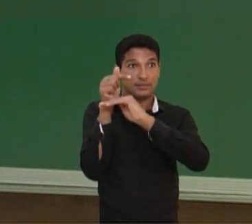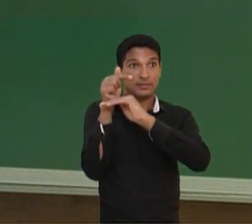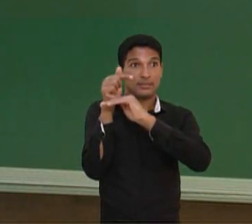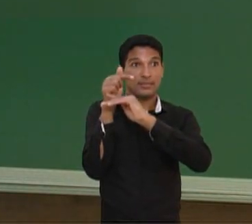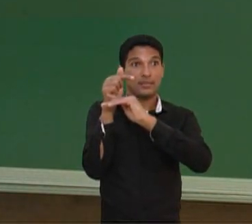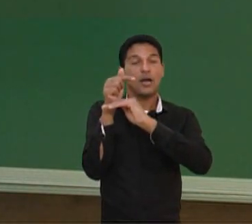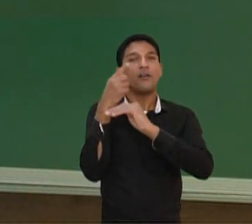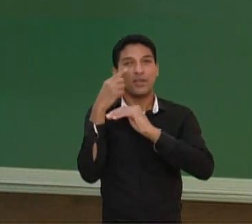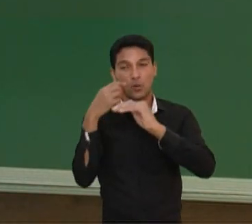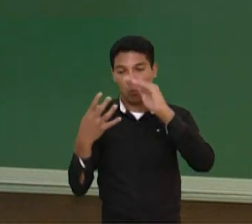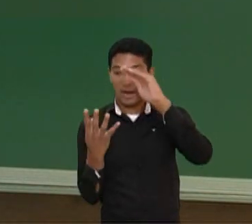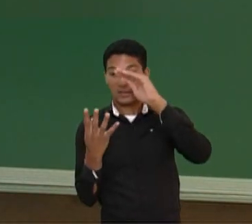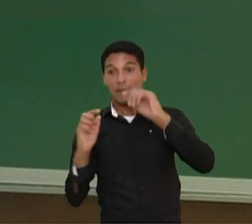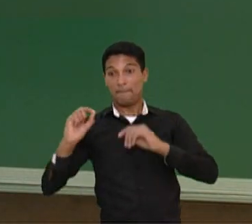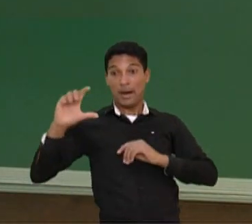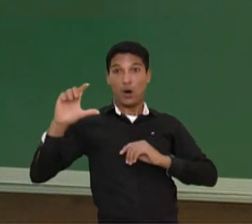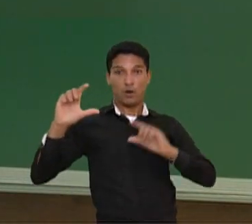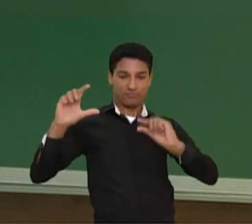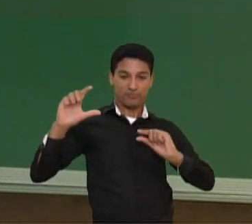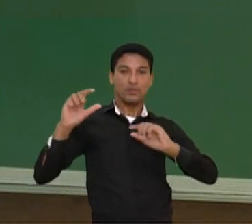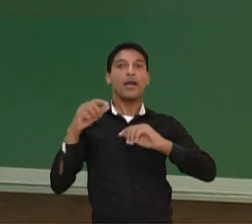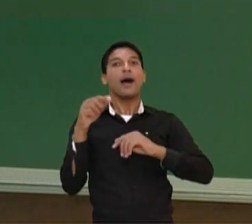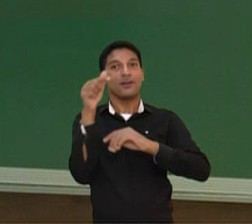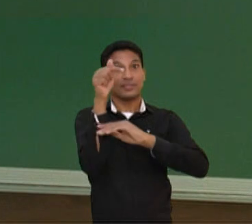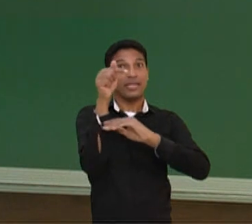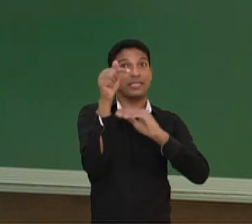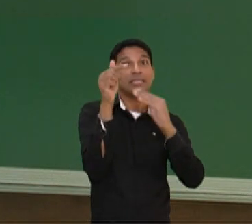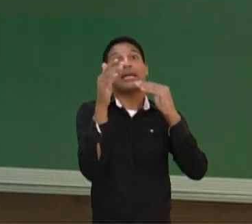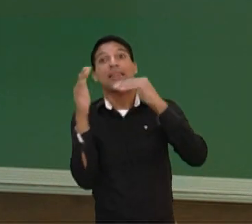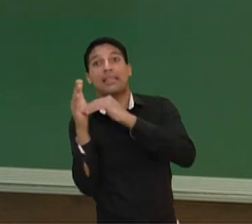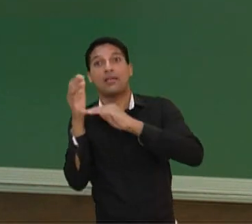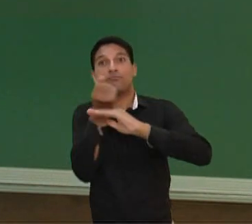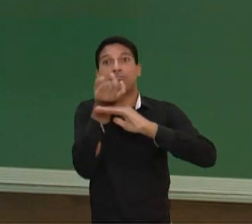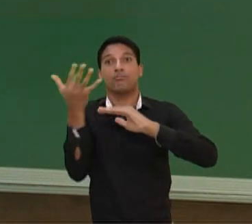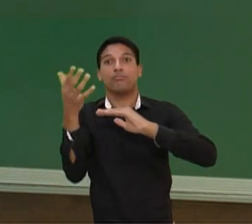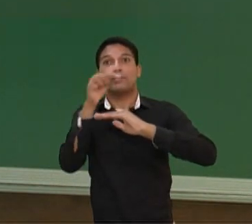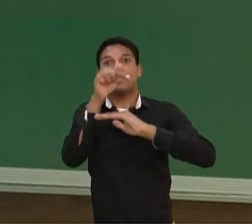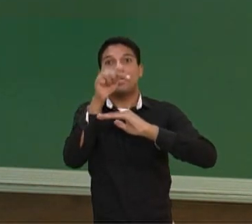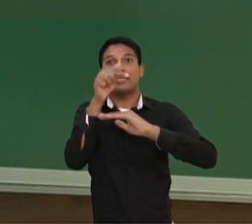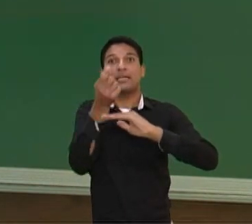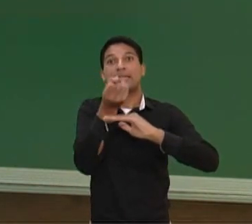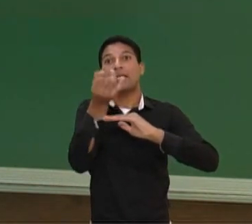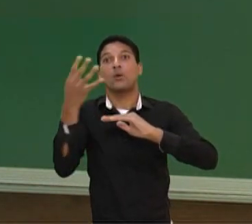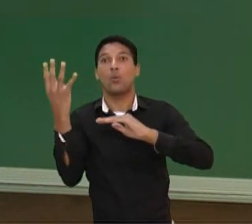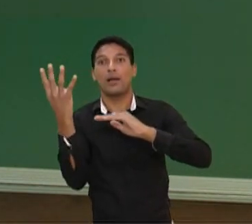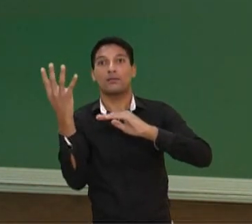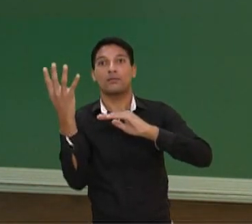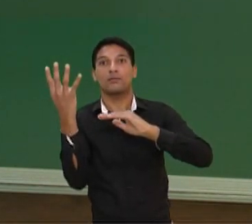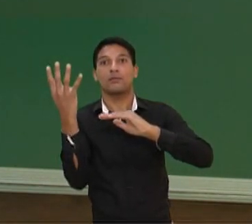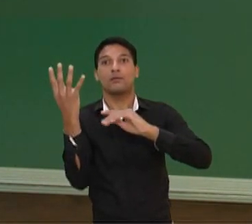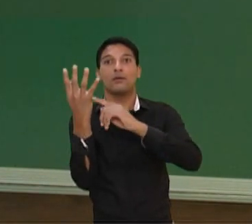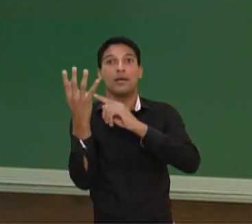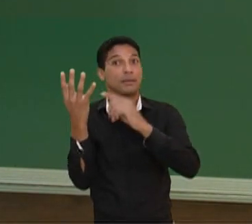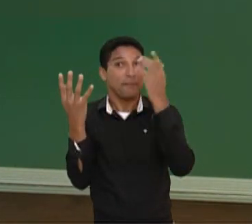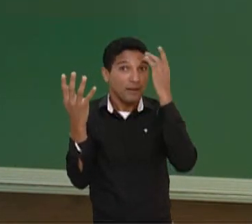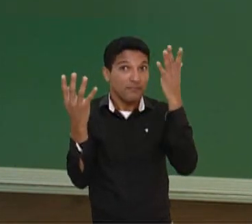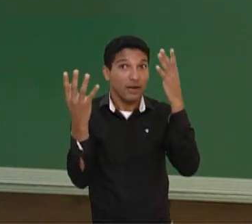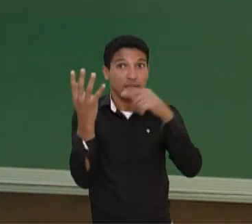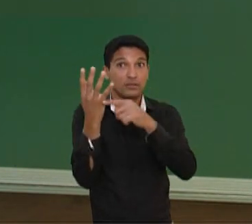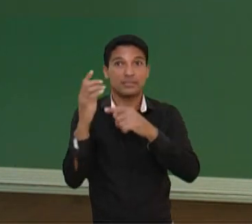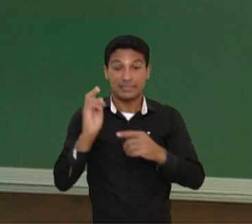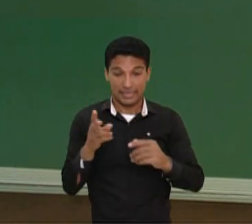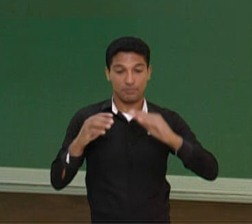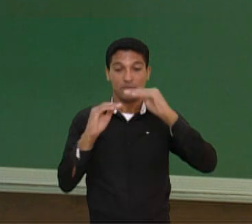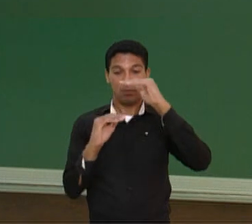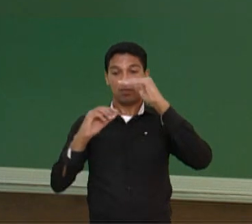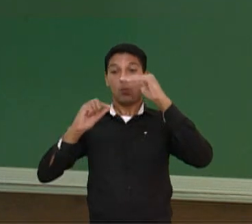maior número aqui embaixo é o 4, então você vai desenvolver o 7 até chegar no 4. Por que o maior, prof? Porque é mais fácil depois de fazer o cálculo, tá? Porque eu teria